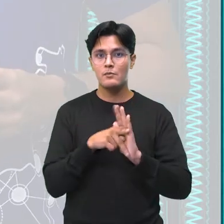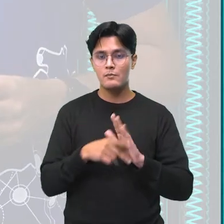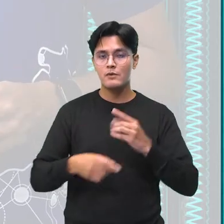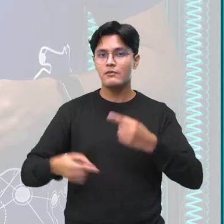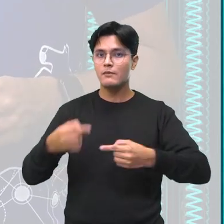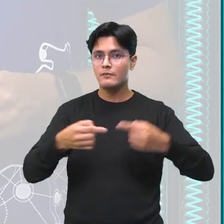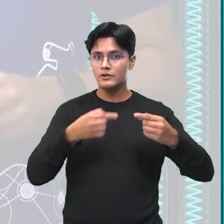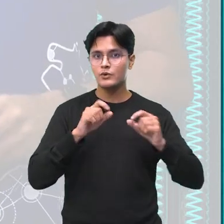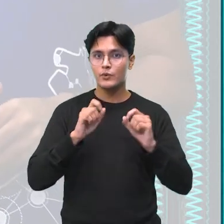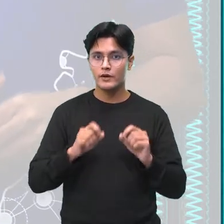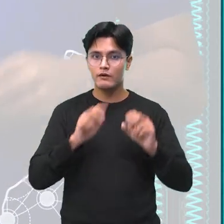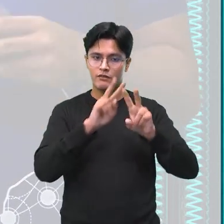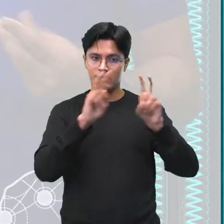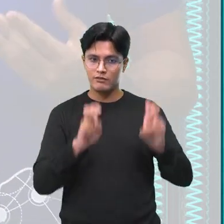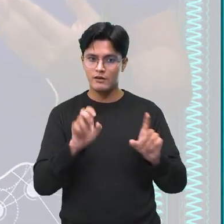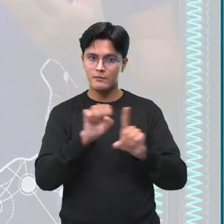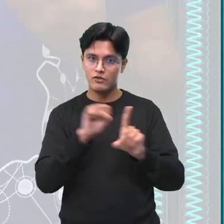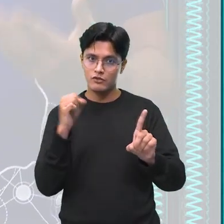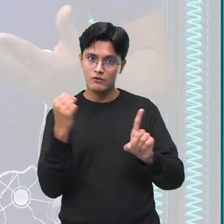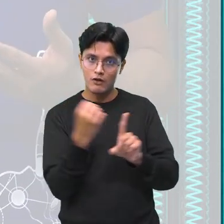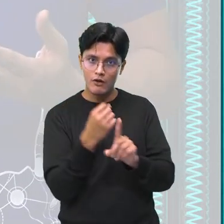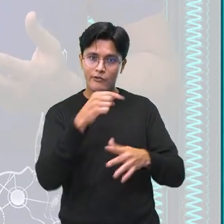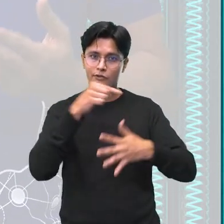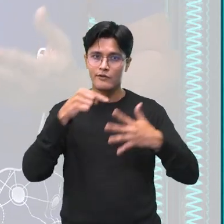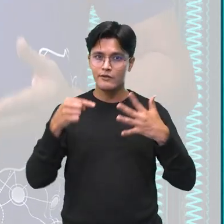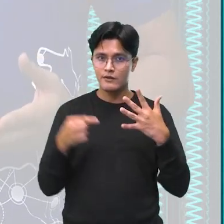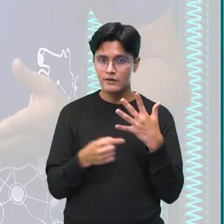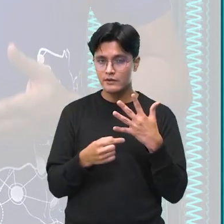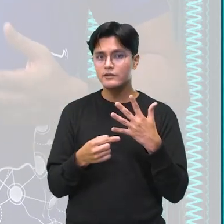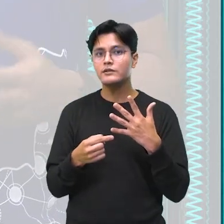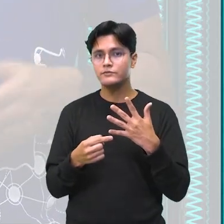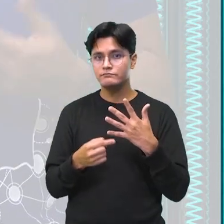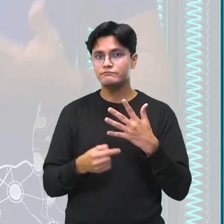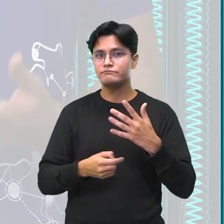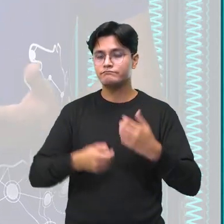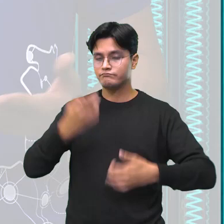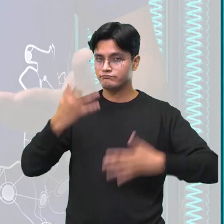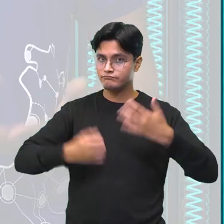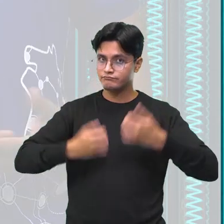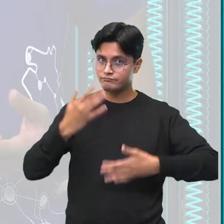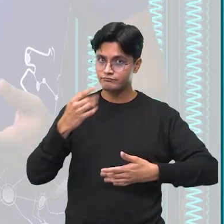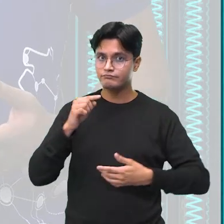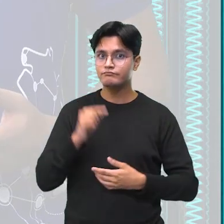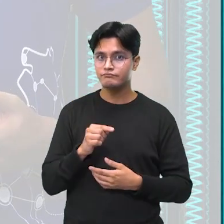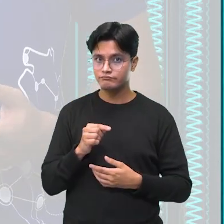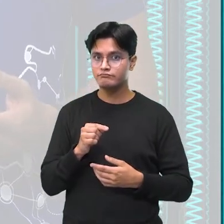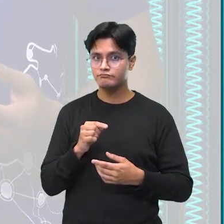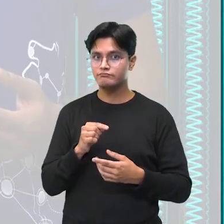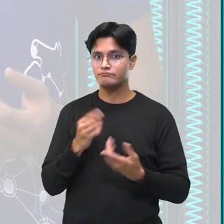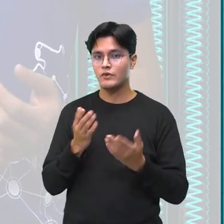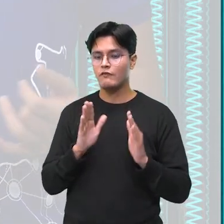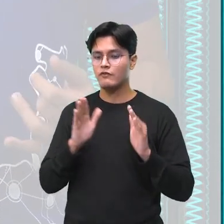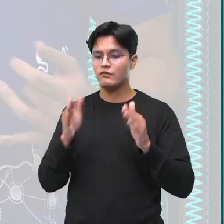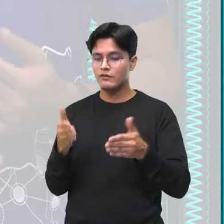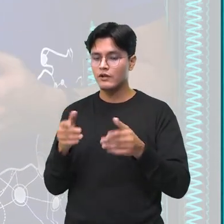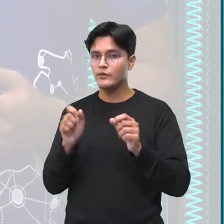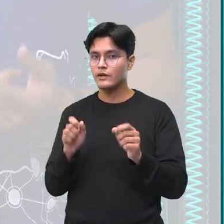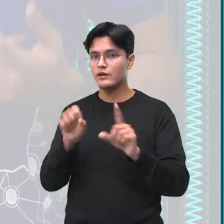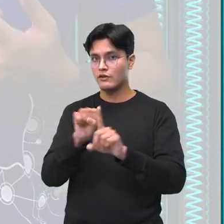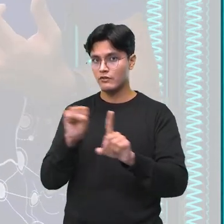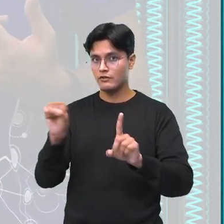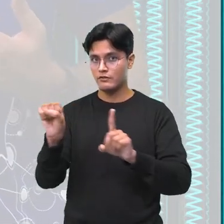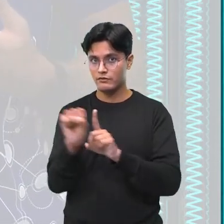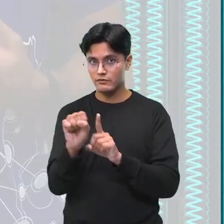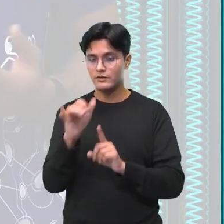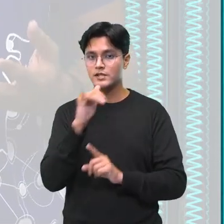temáticas sociais abordadas. Sempre vai ter aí as temáticas que são voltadas para a sociedade. Então, diminuição